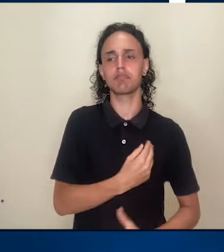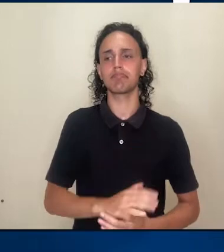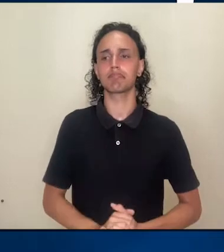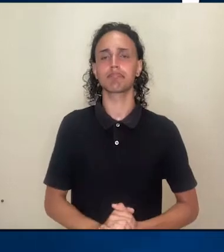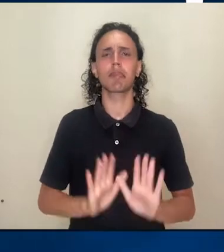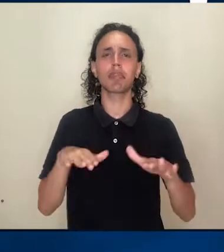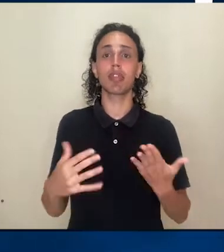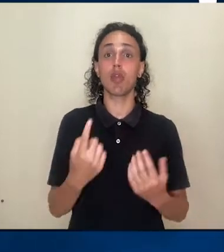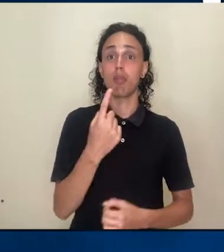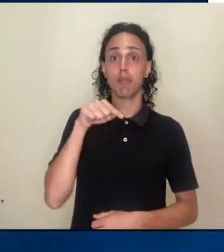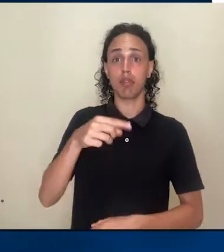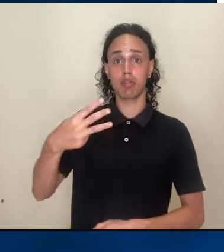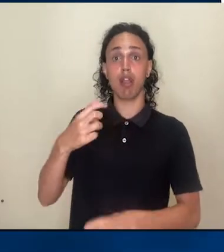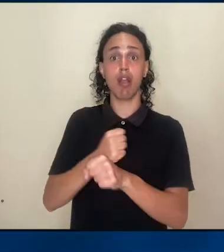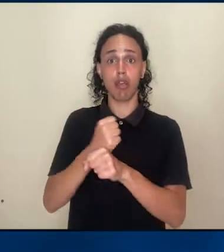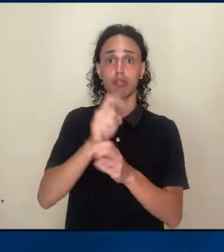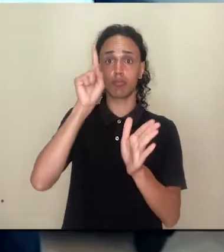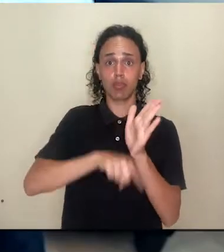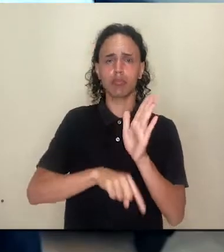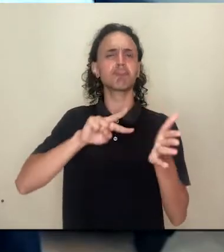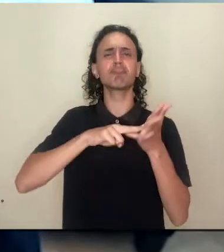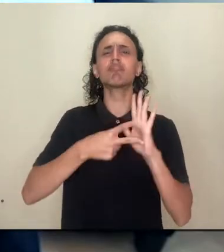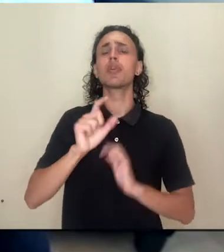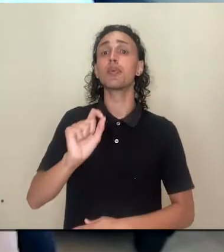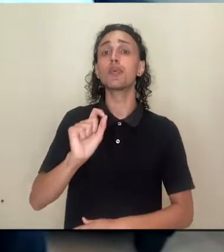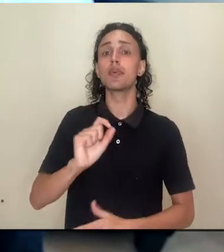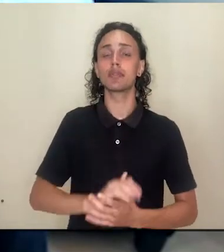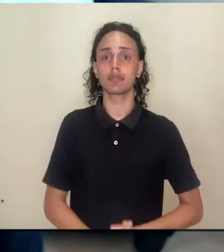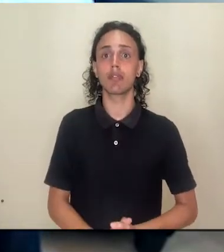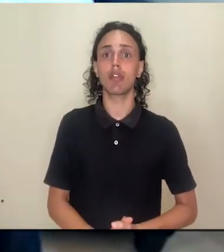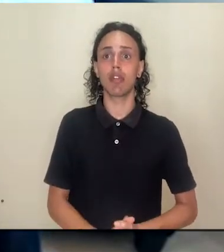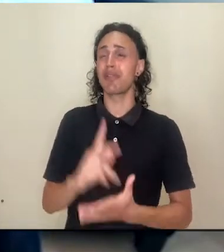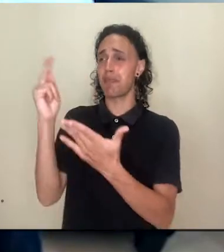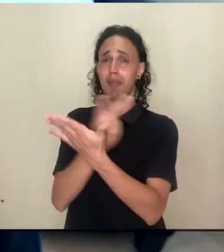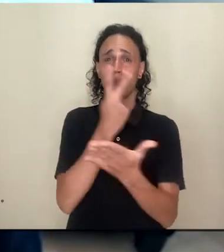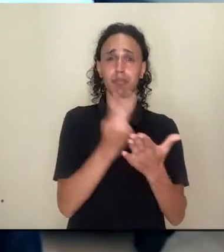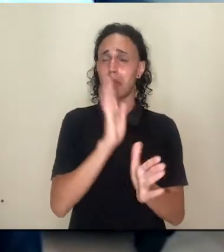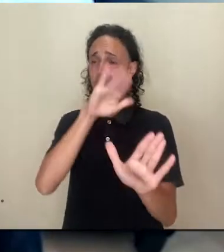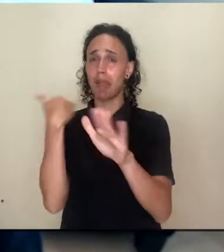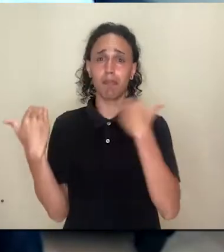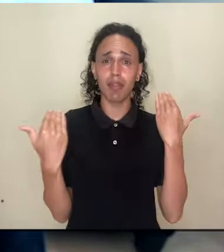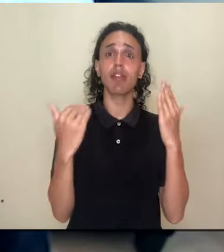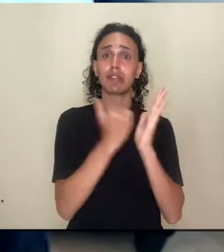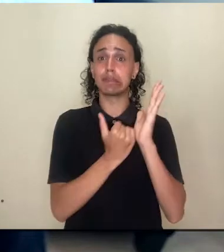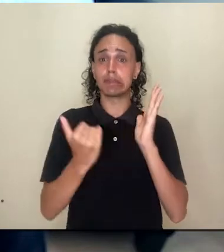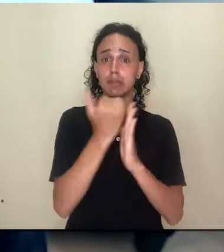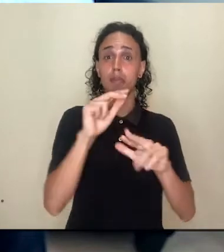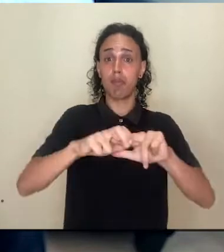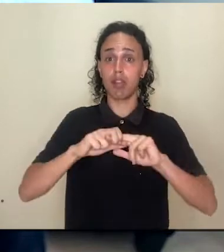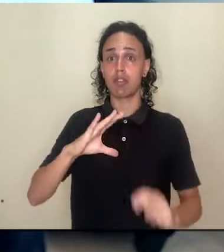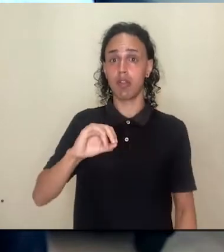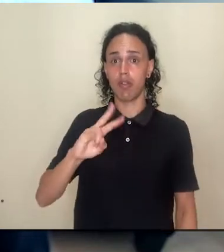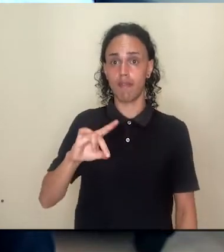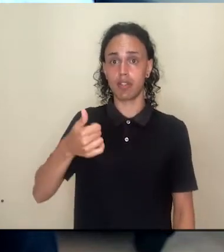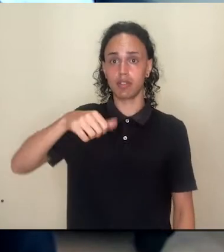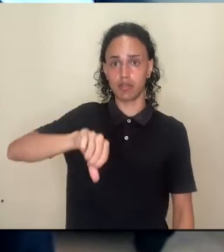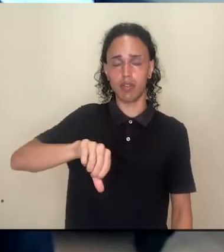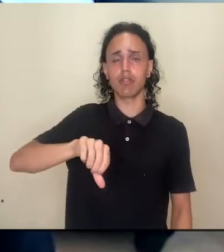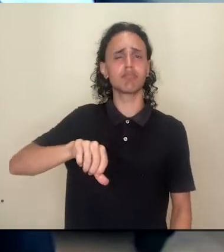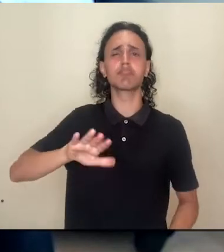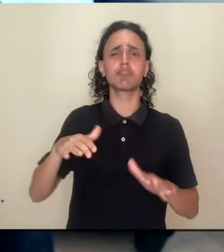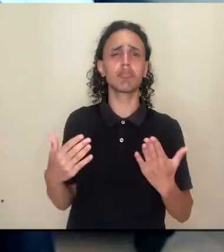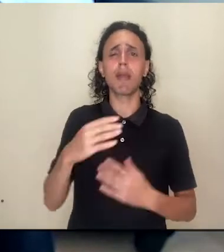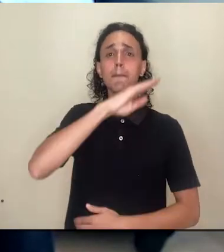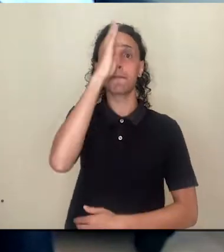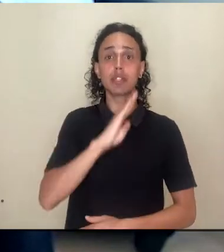esse 1,3 anos de queda quer dizer o quê? Que essa mortalidade em excesso, devido ao Covid, fez com